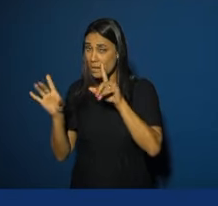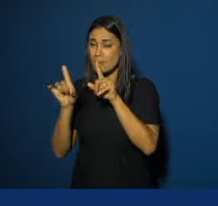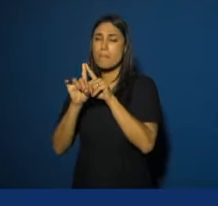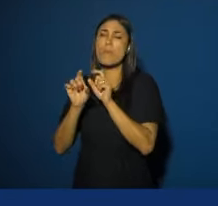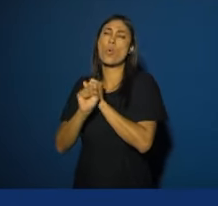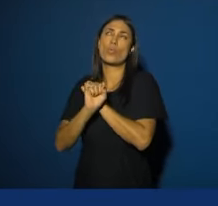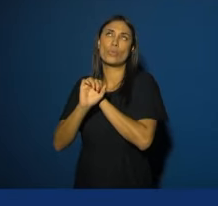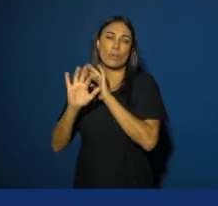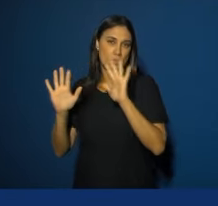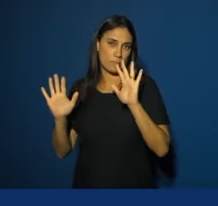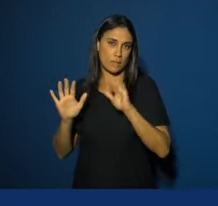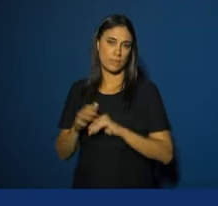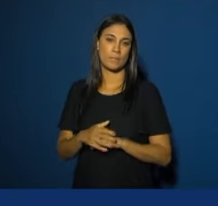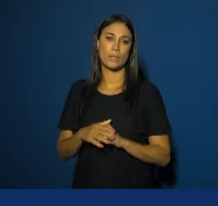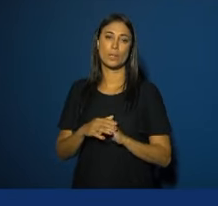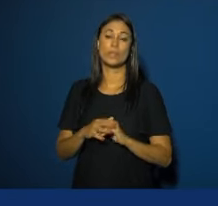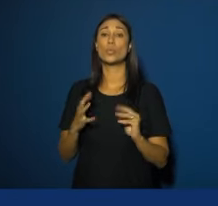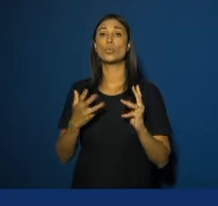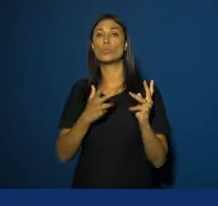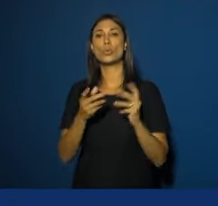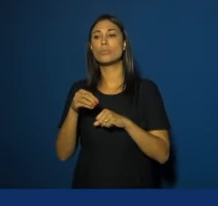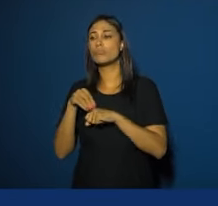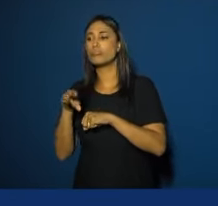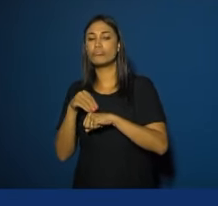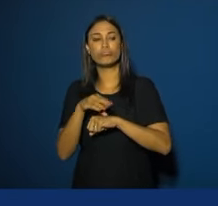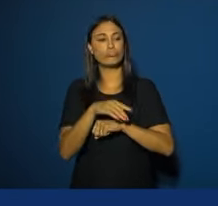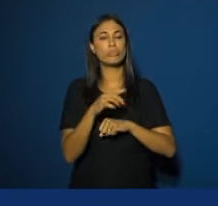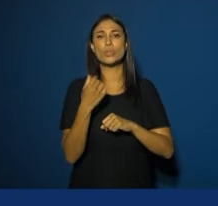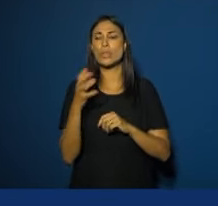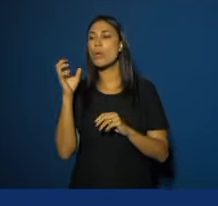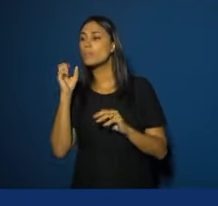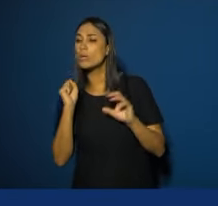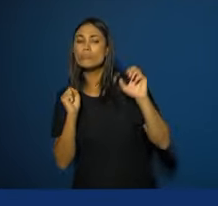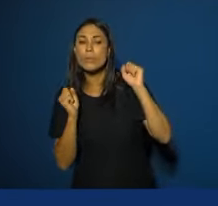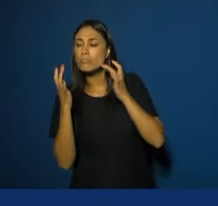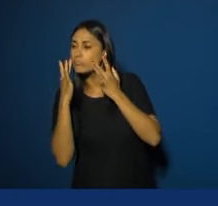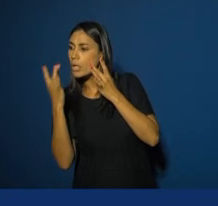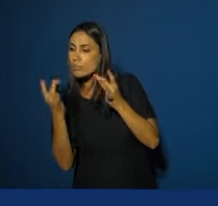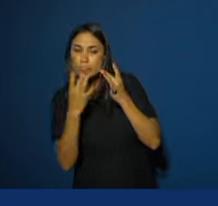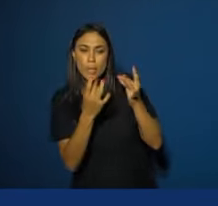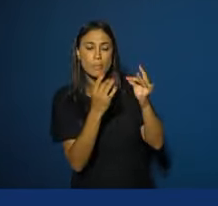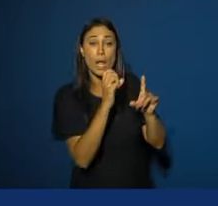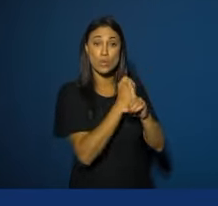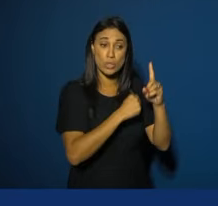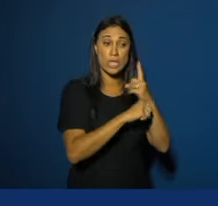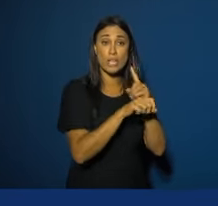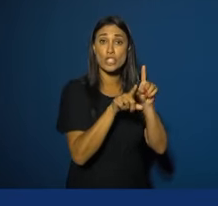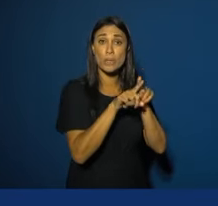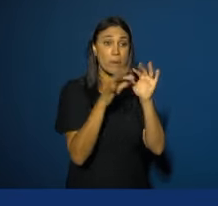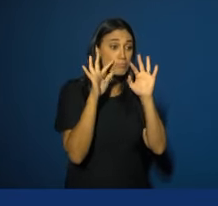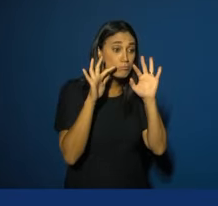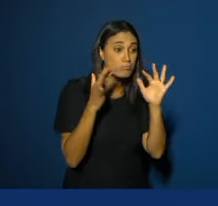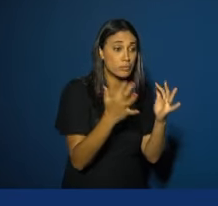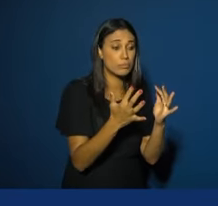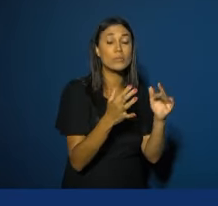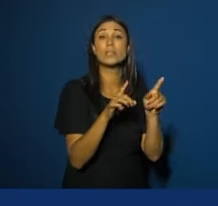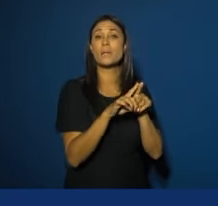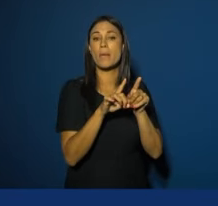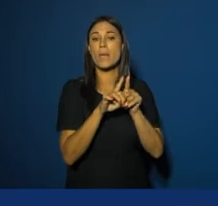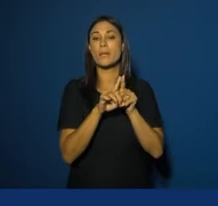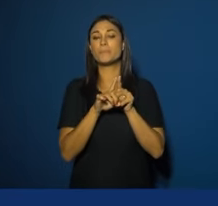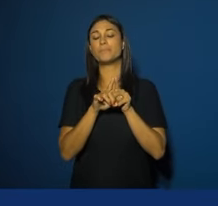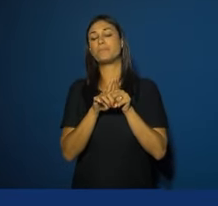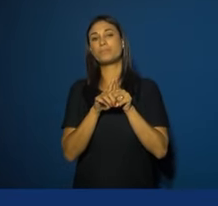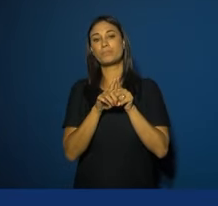muita transparência Ou seja todos os interlocutores estão sendo ouvidos a sociedade está sendo ouvida né Nós naic C